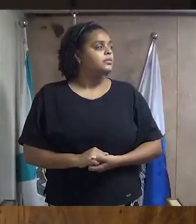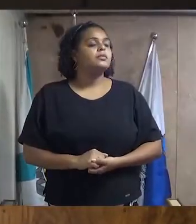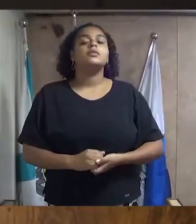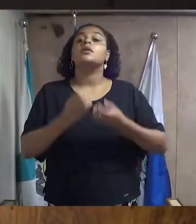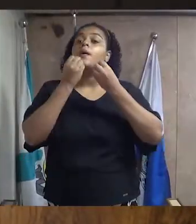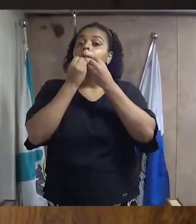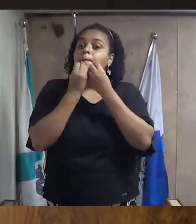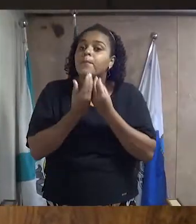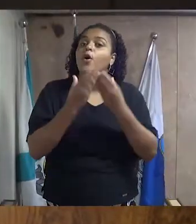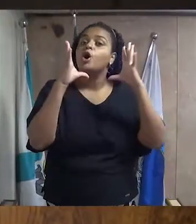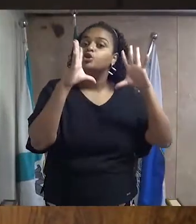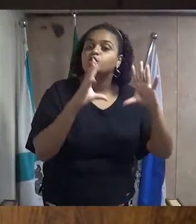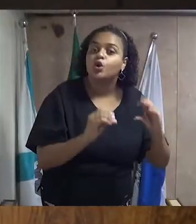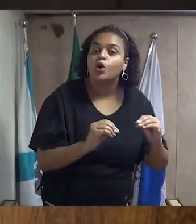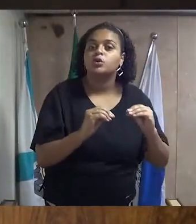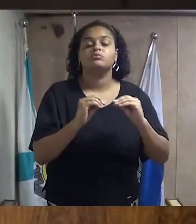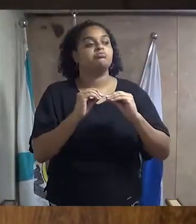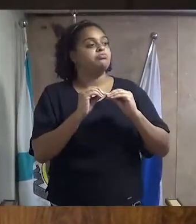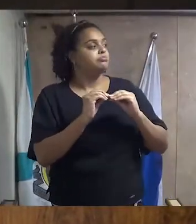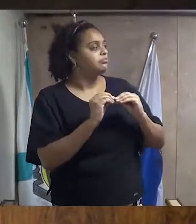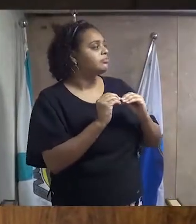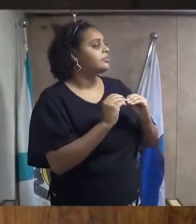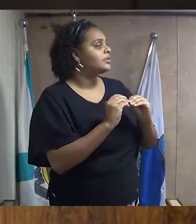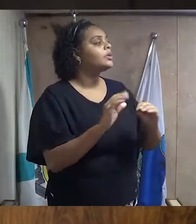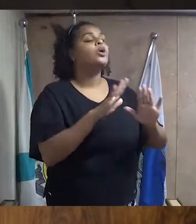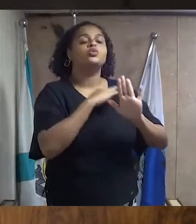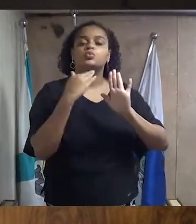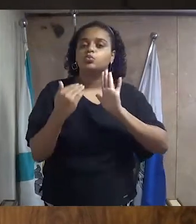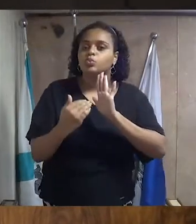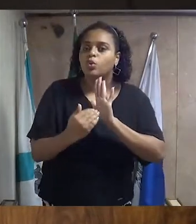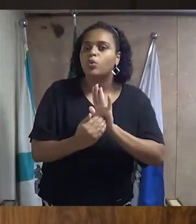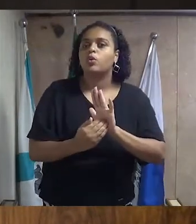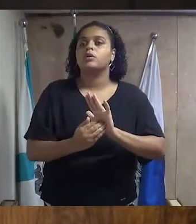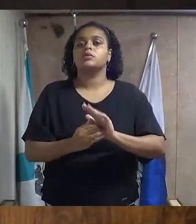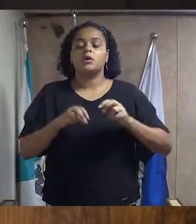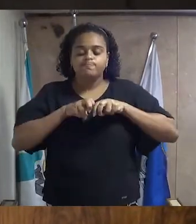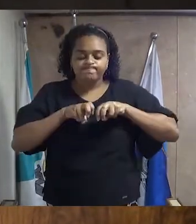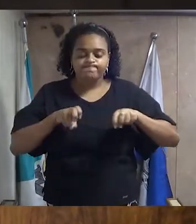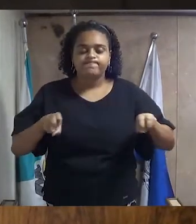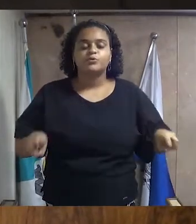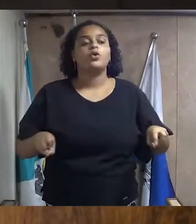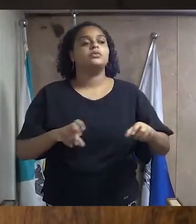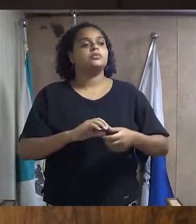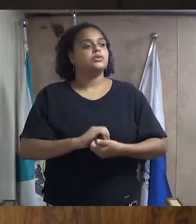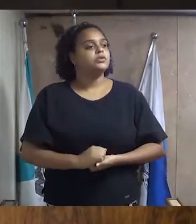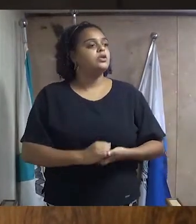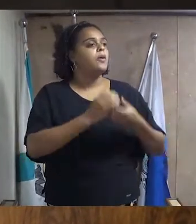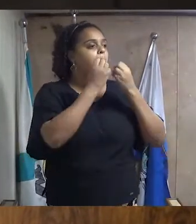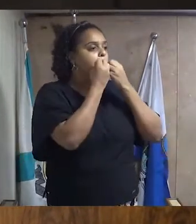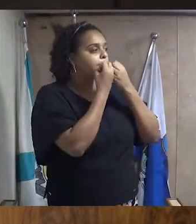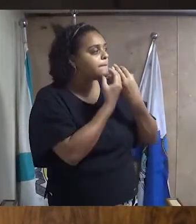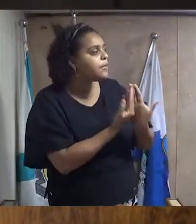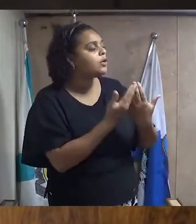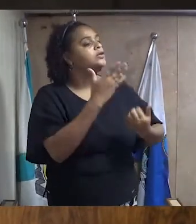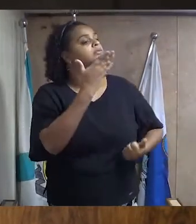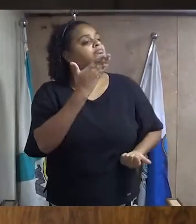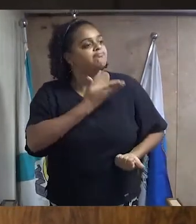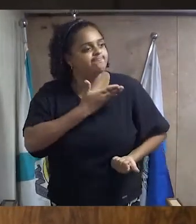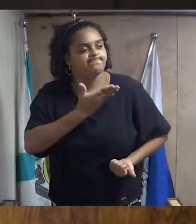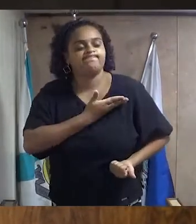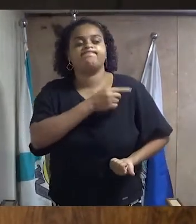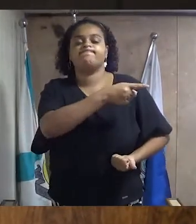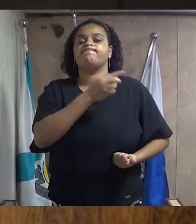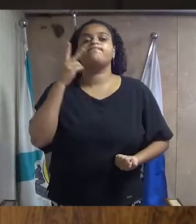Boa noite, presidente. Cumprimentando o presidente, que é cumprimentar todos na mesa. Boa noite a todos os colegas